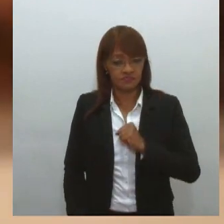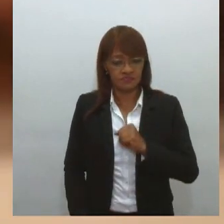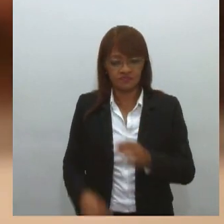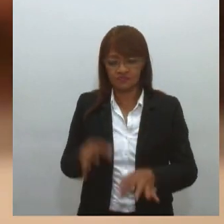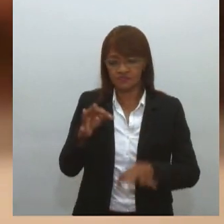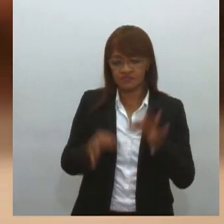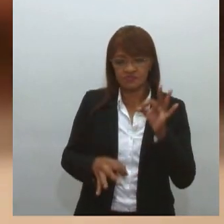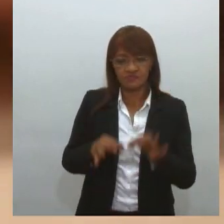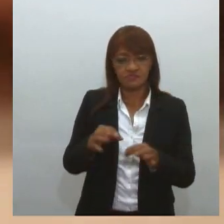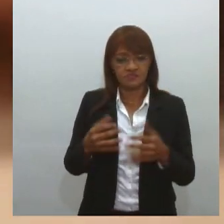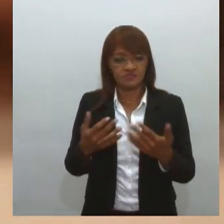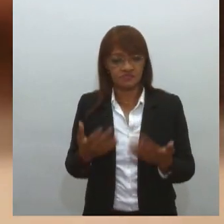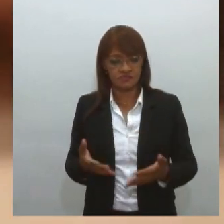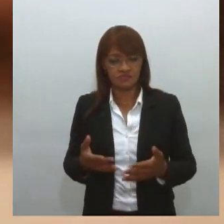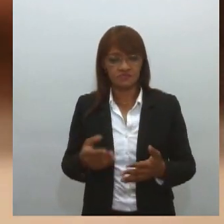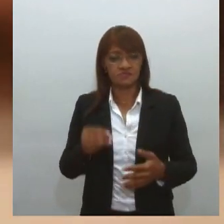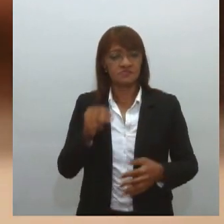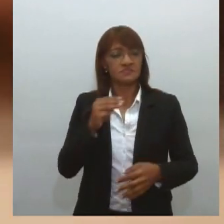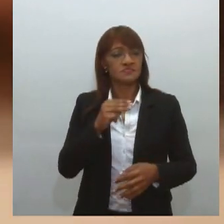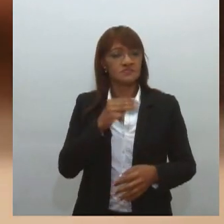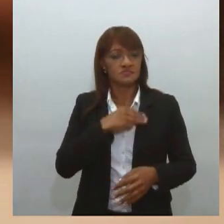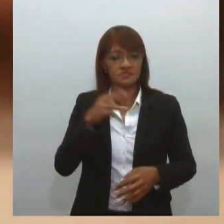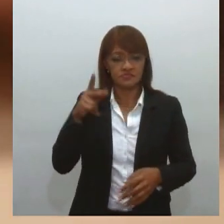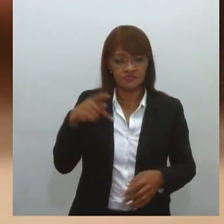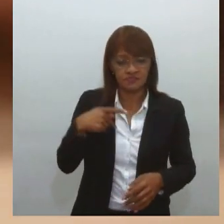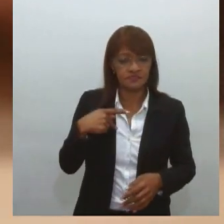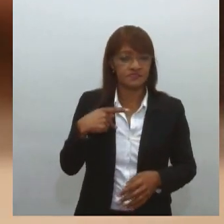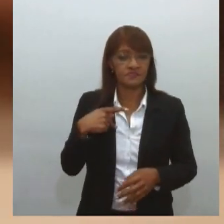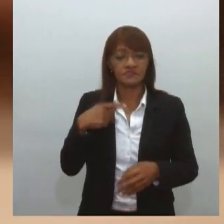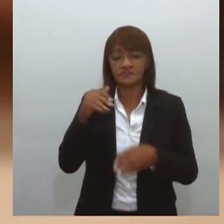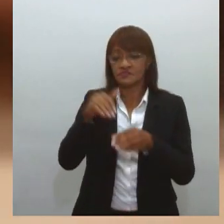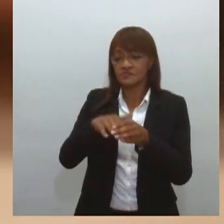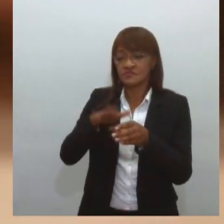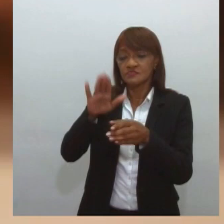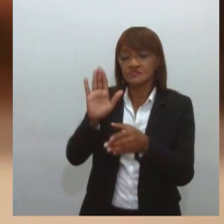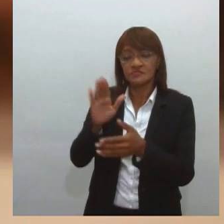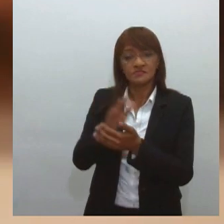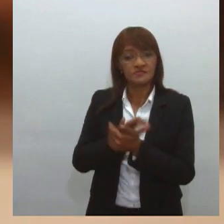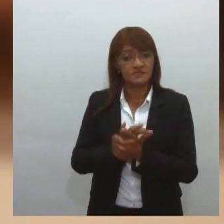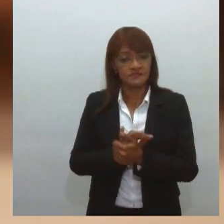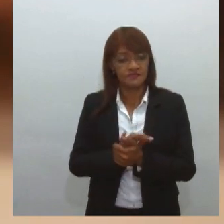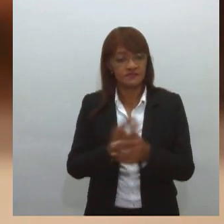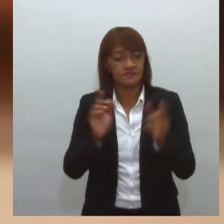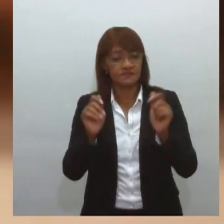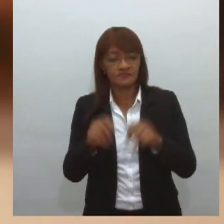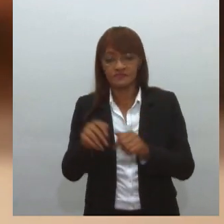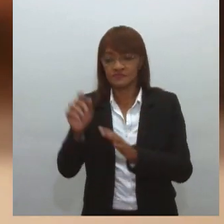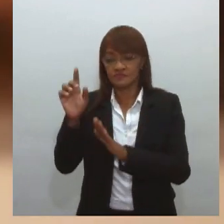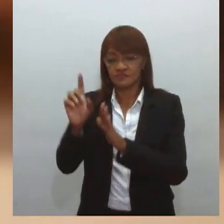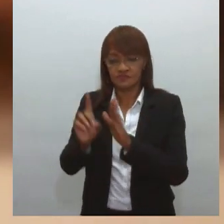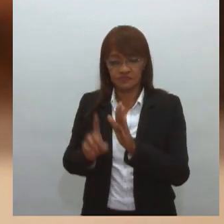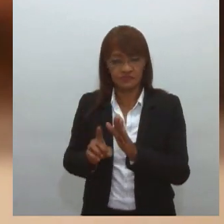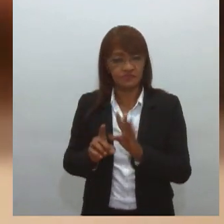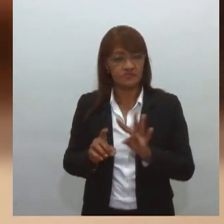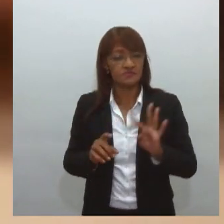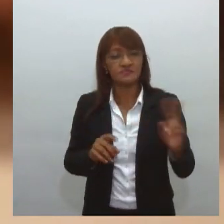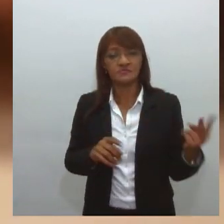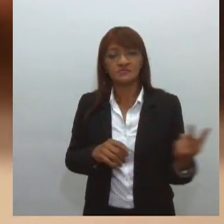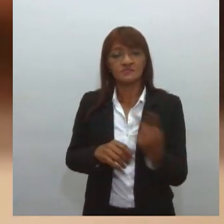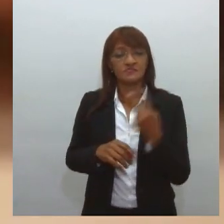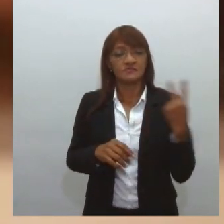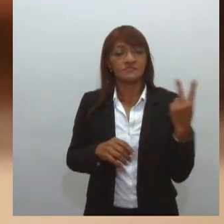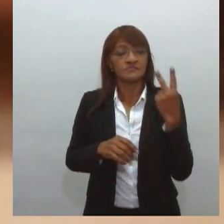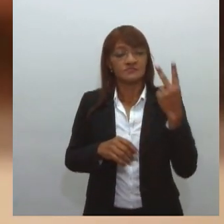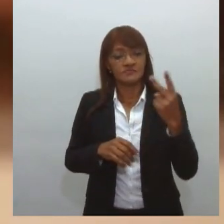do Ministério Público, seja do eleitoral, para que esse direito seja conhecido e exercitado. Por